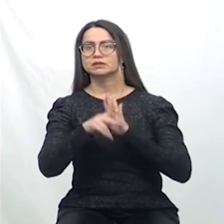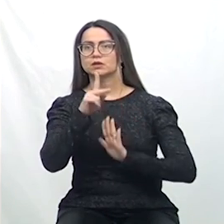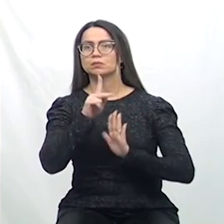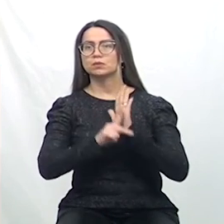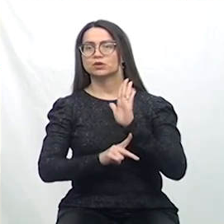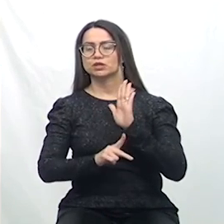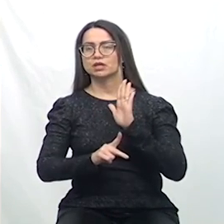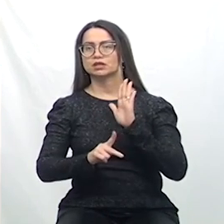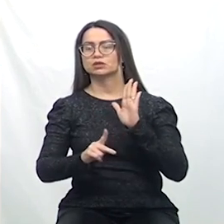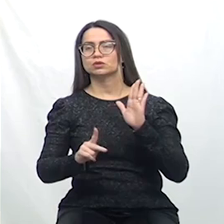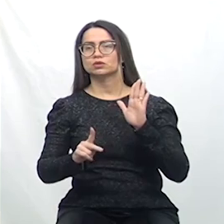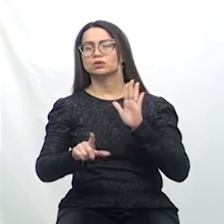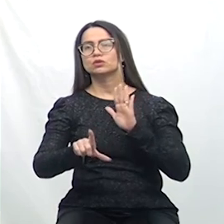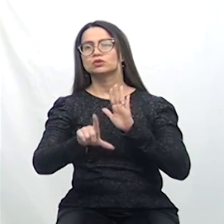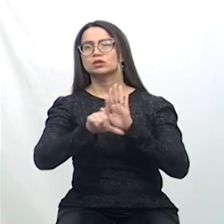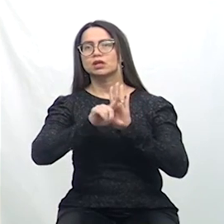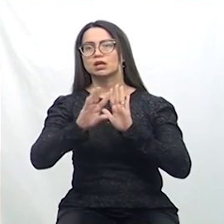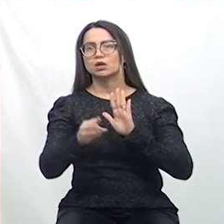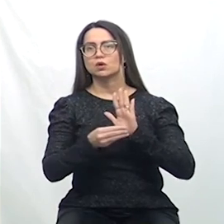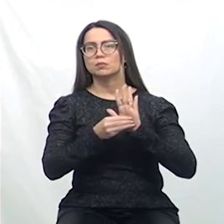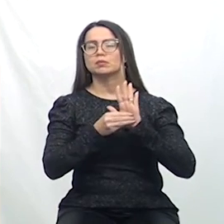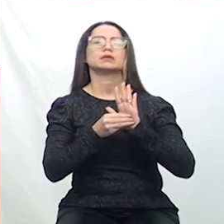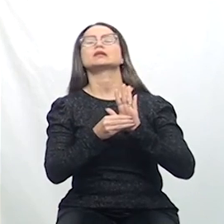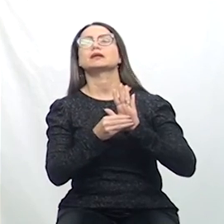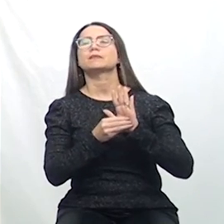lei complementar do Poder Executivo, número